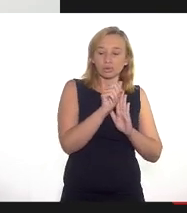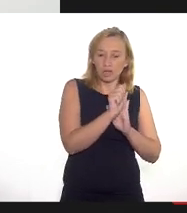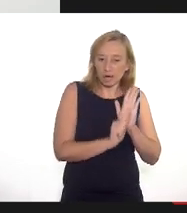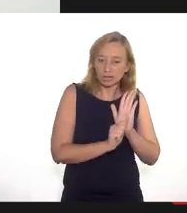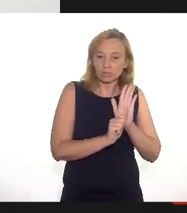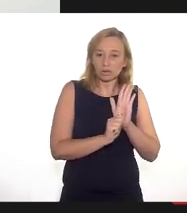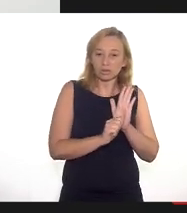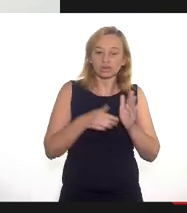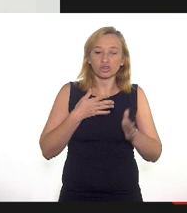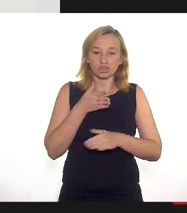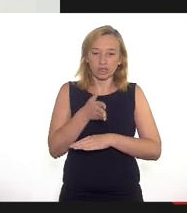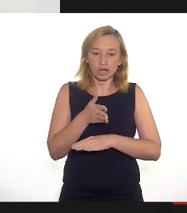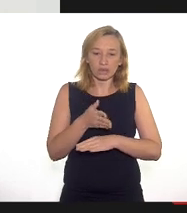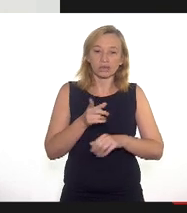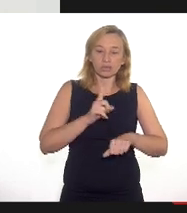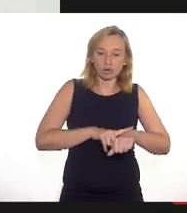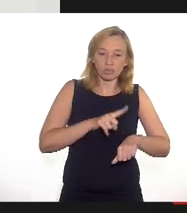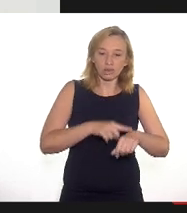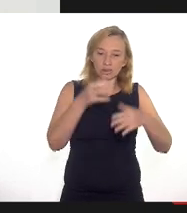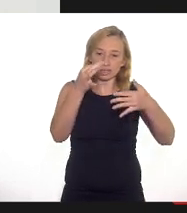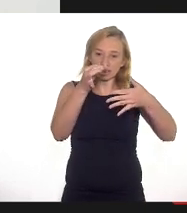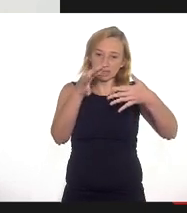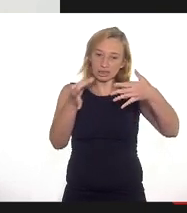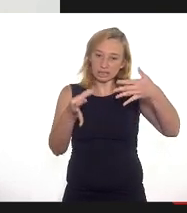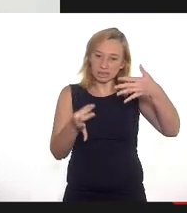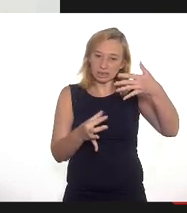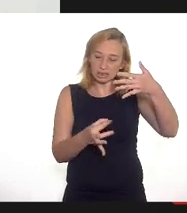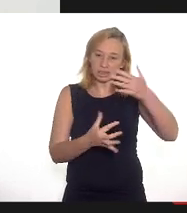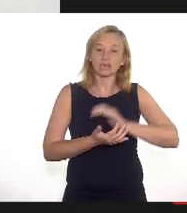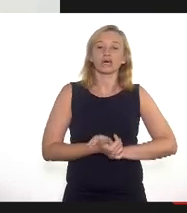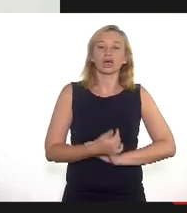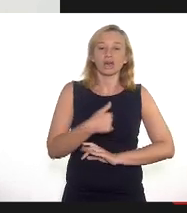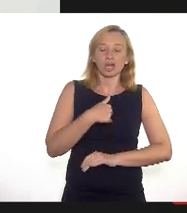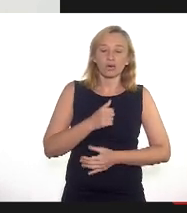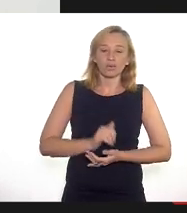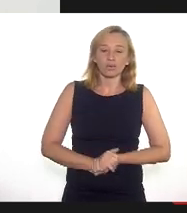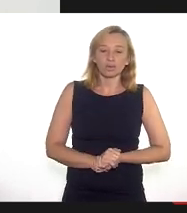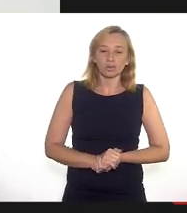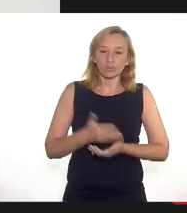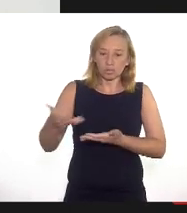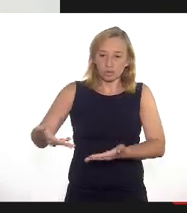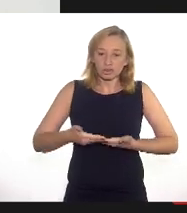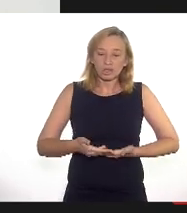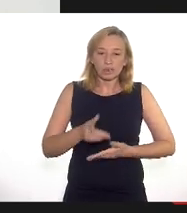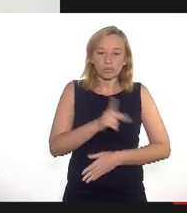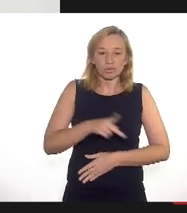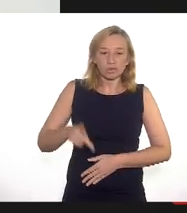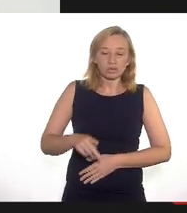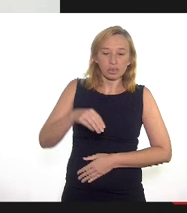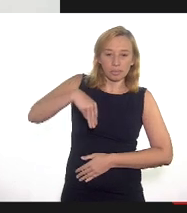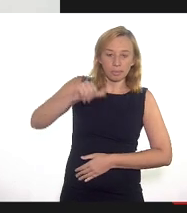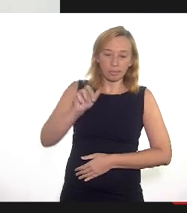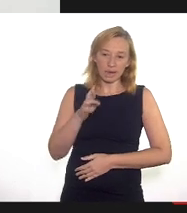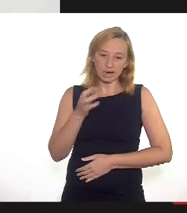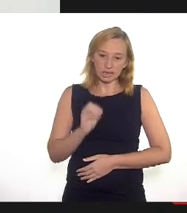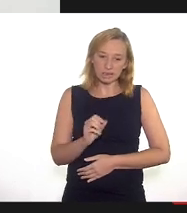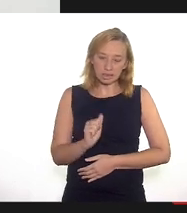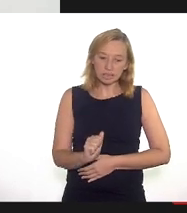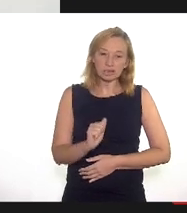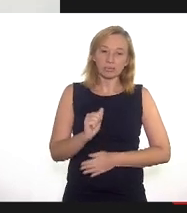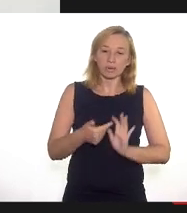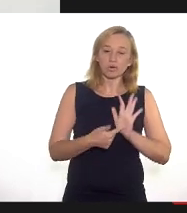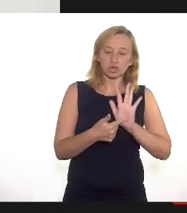assim que a gente chegar nessa parte, em um detalhamento maior, pode ser agora, eu convidaria a professora Márcia até para apresentar um pouco desses dados